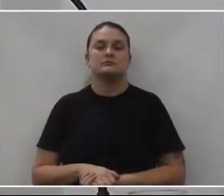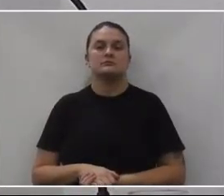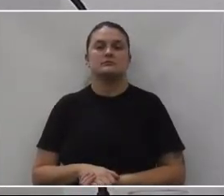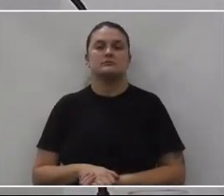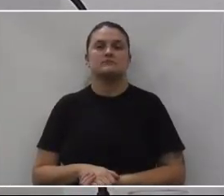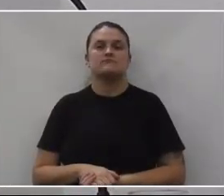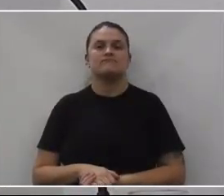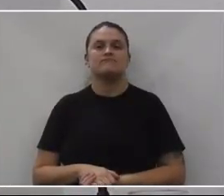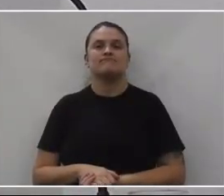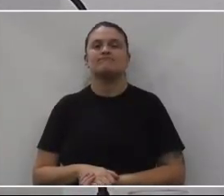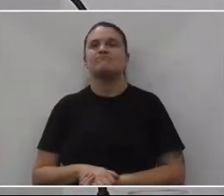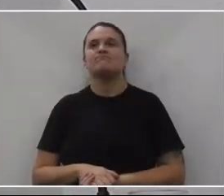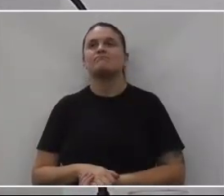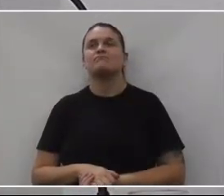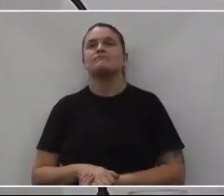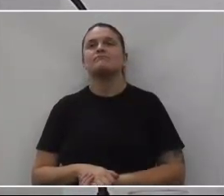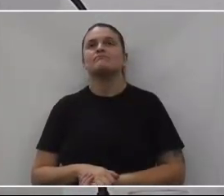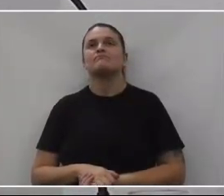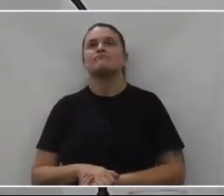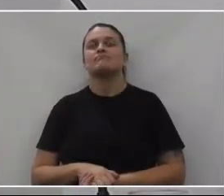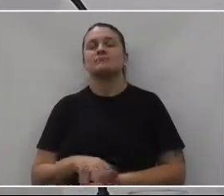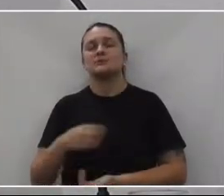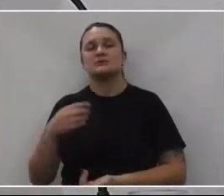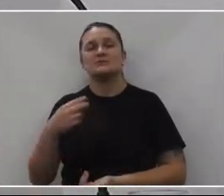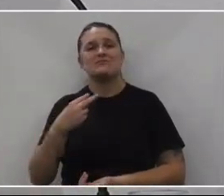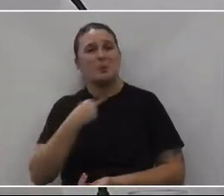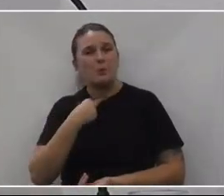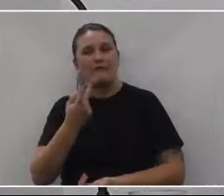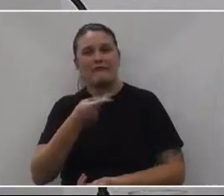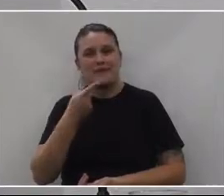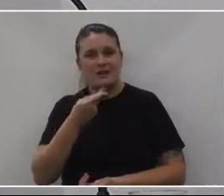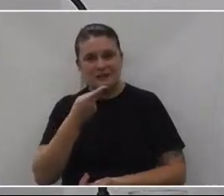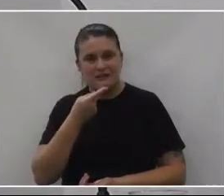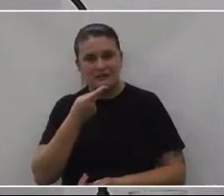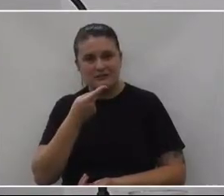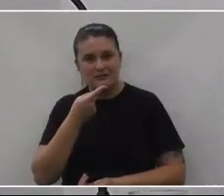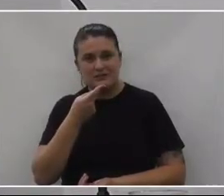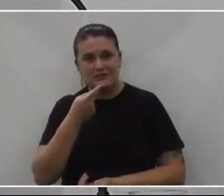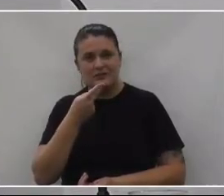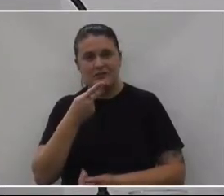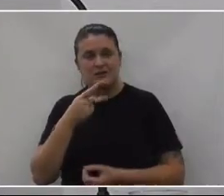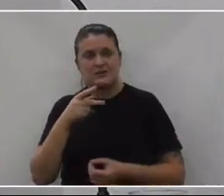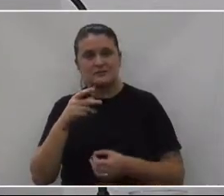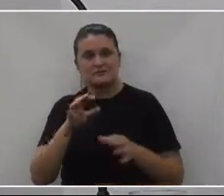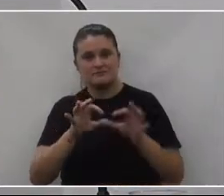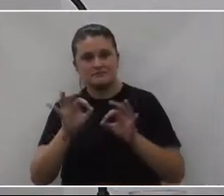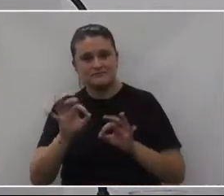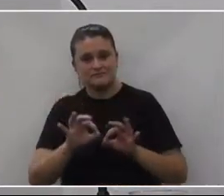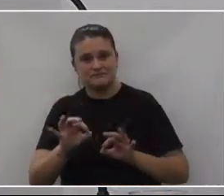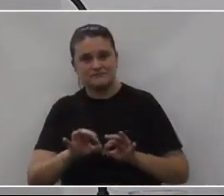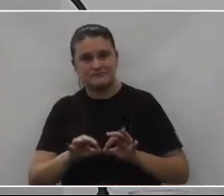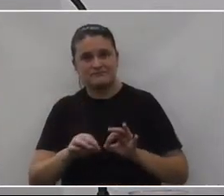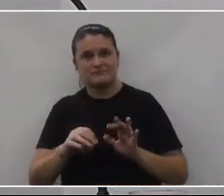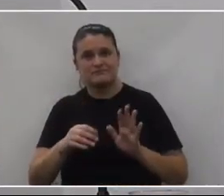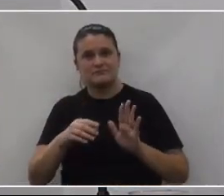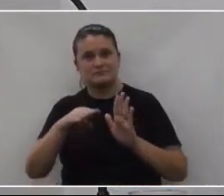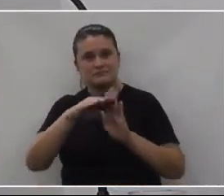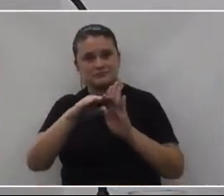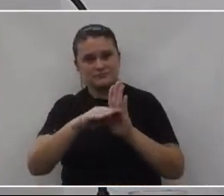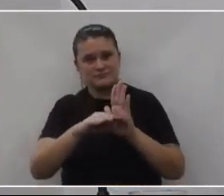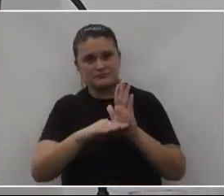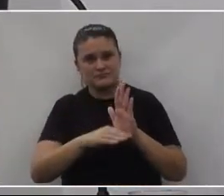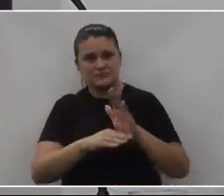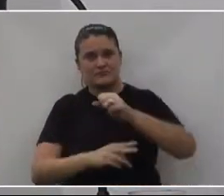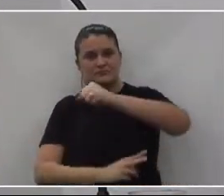Também não poderíamos deixar de fazer uma menção da programação e o cronograma da construção